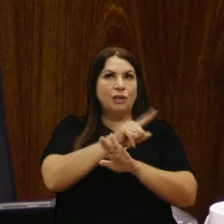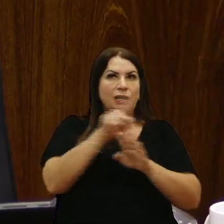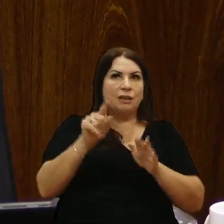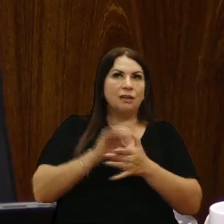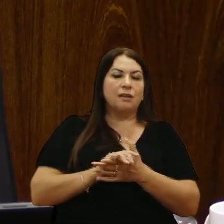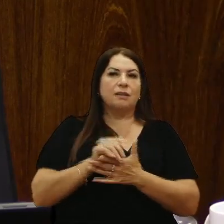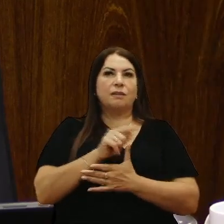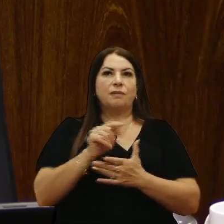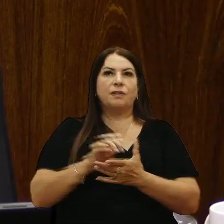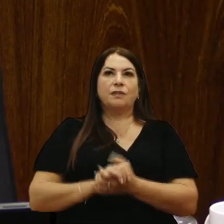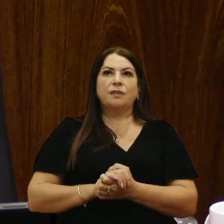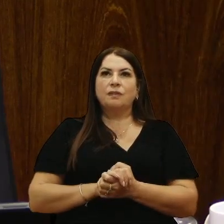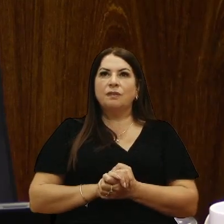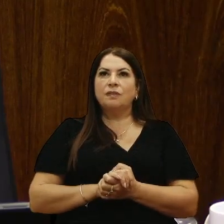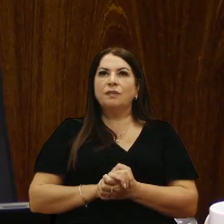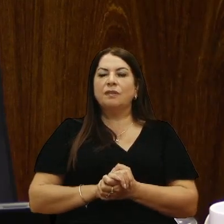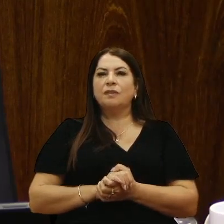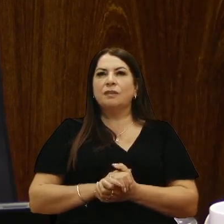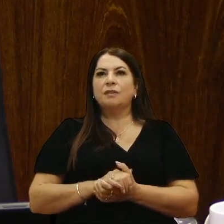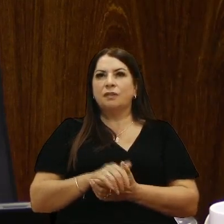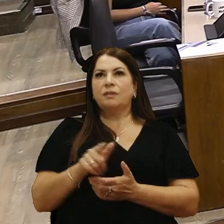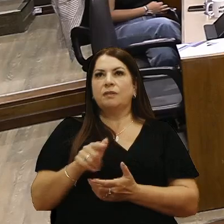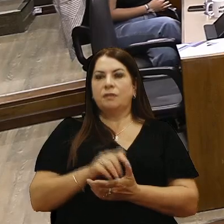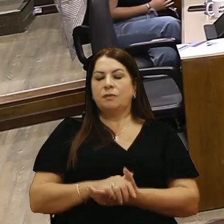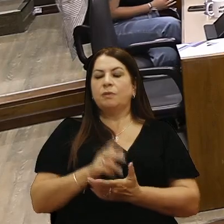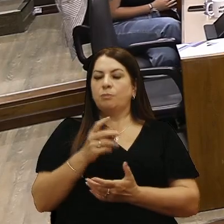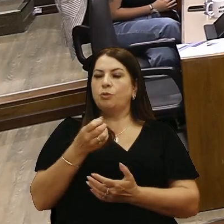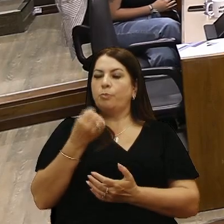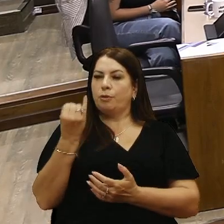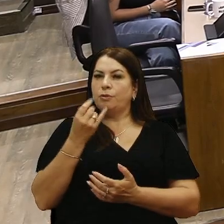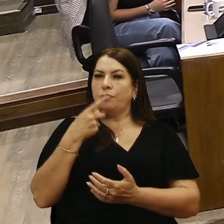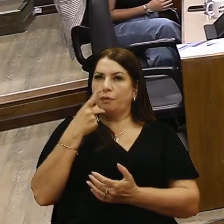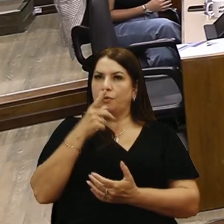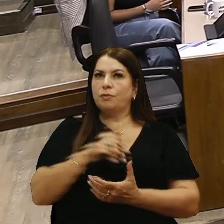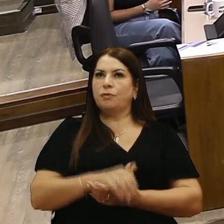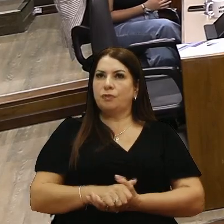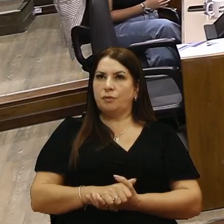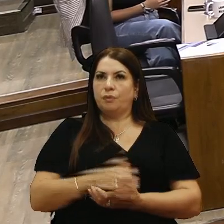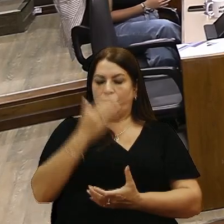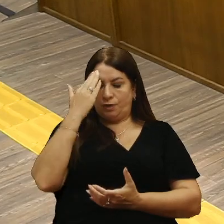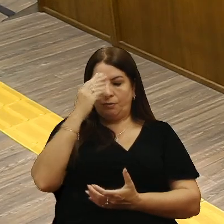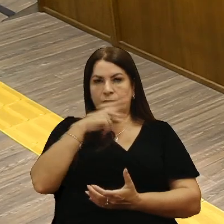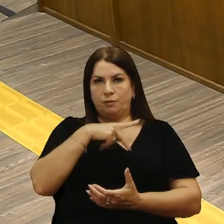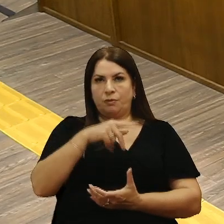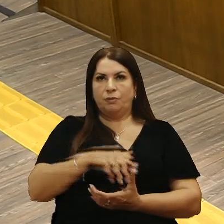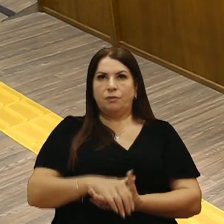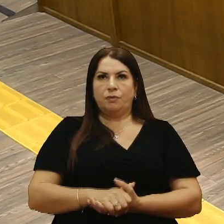com que ela é feita. Muito importante a sua fala hoje. Obrigado, vereadora. Obrigado, senhor presidente Arais.